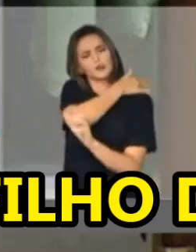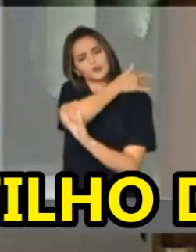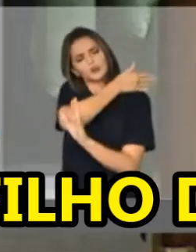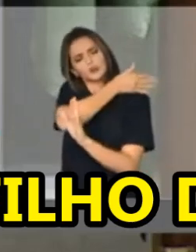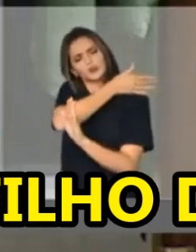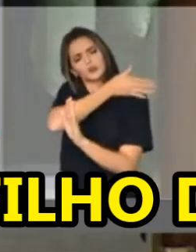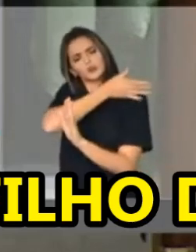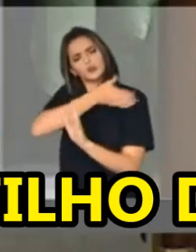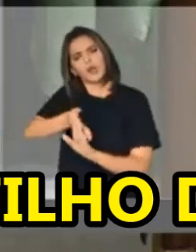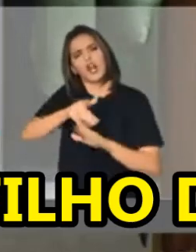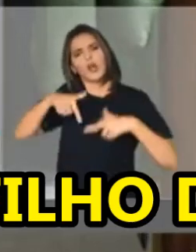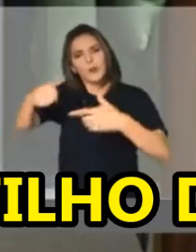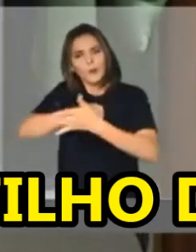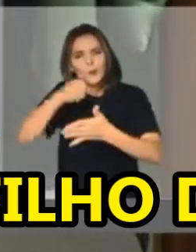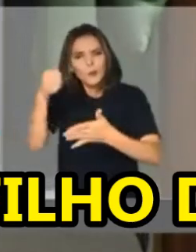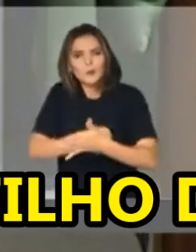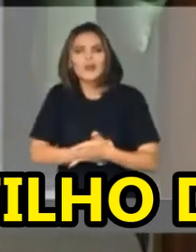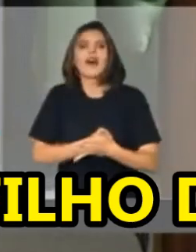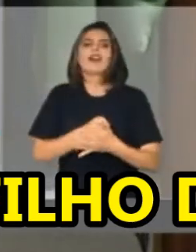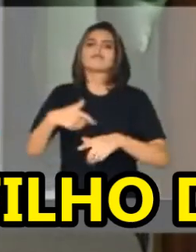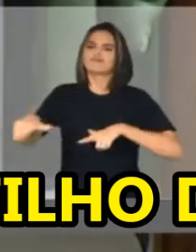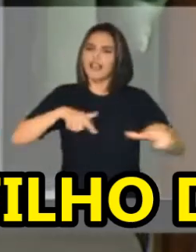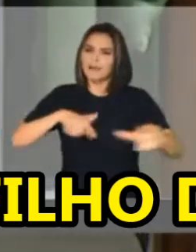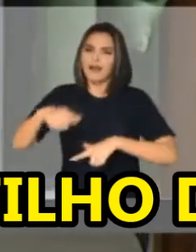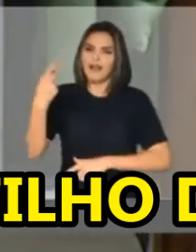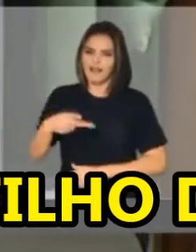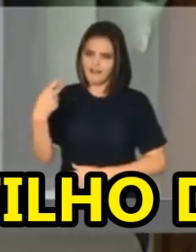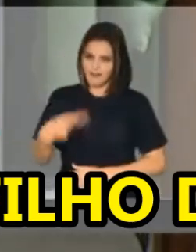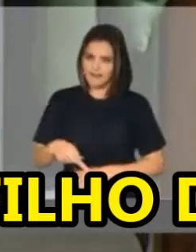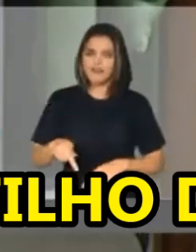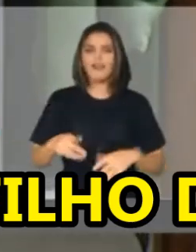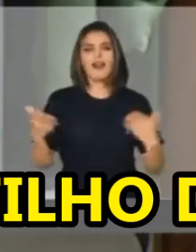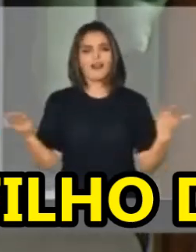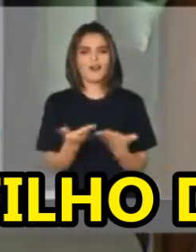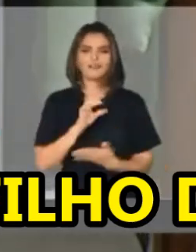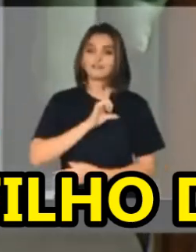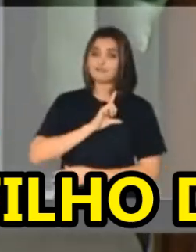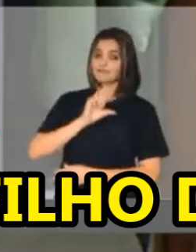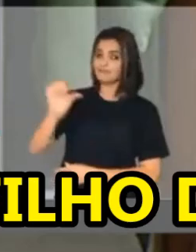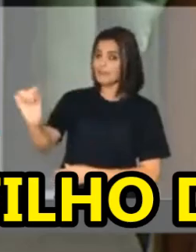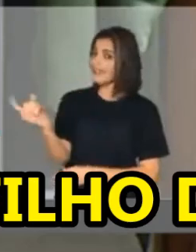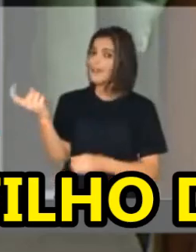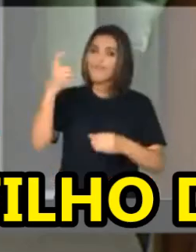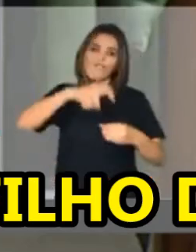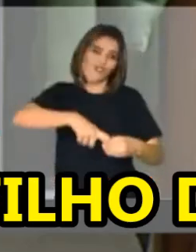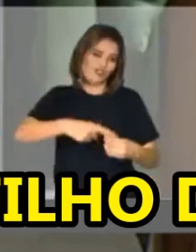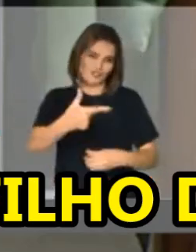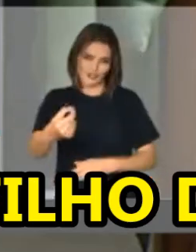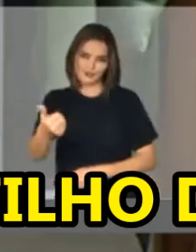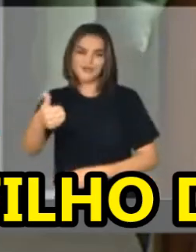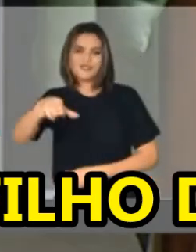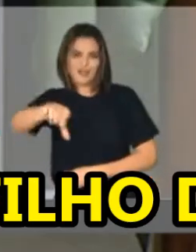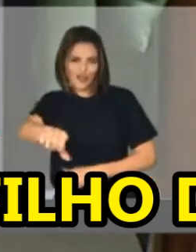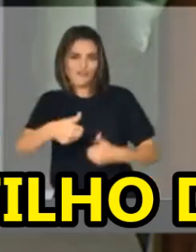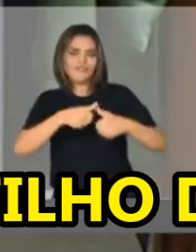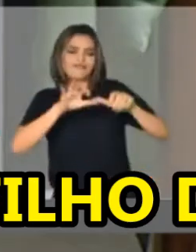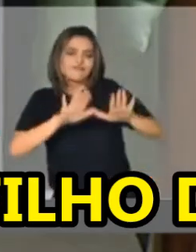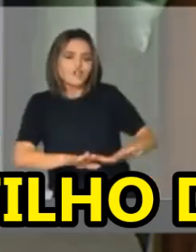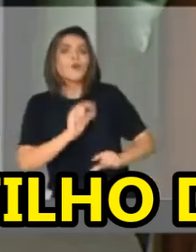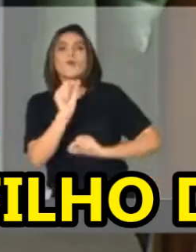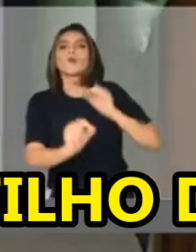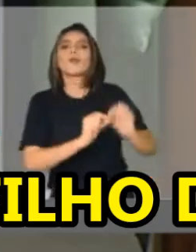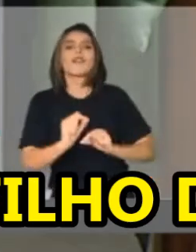essa legislatura e que recebem de nós, parlamentares que permanecem aqui, todo o nosso carinho e afeto